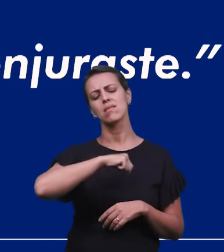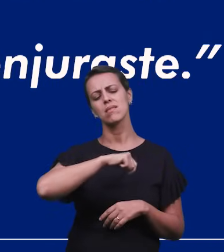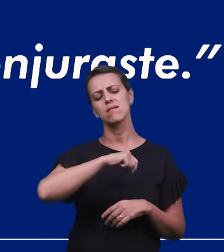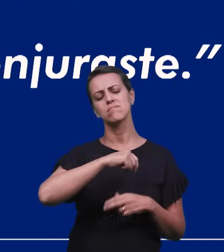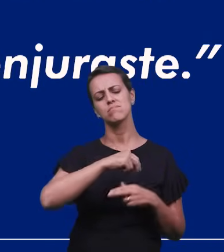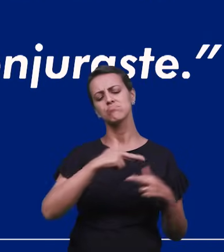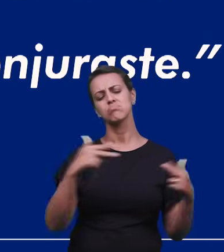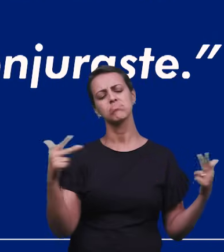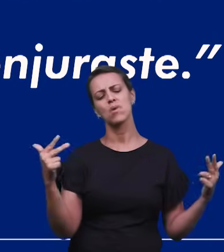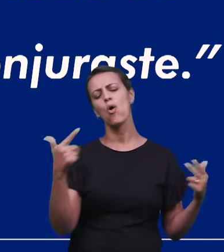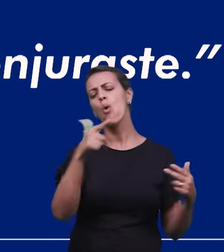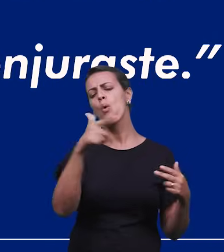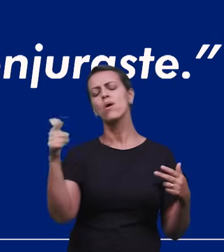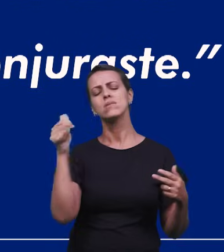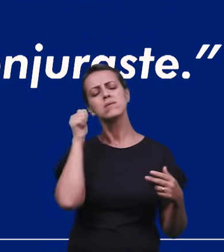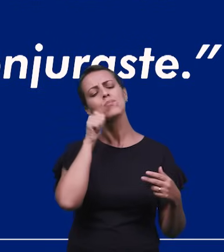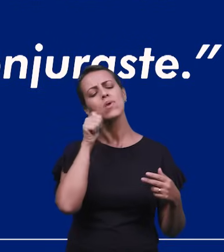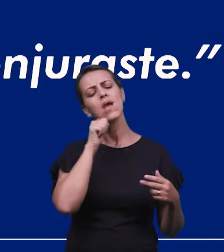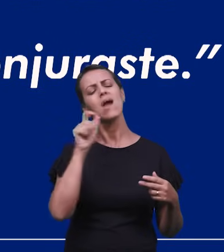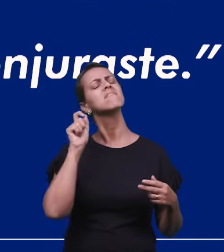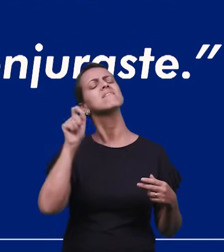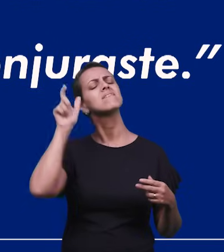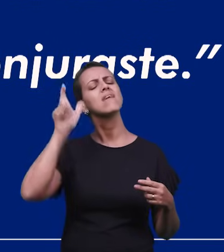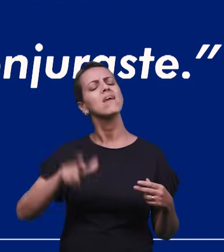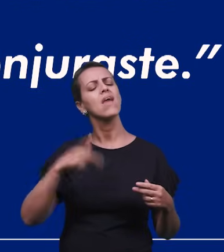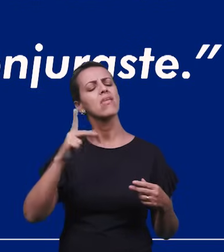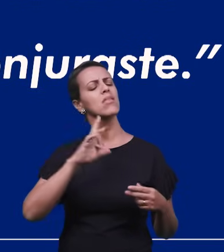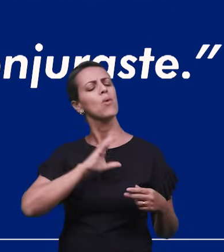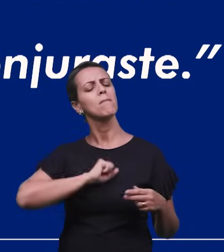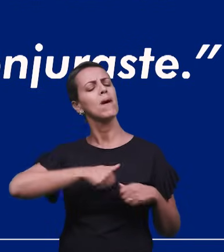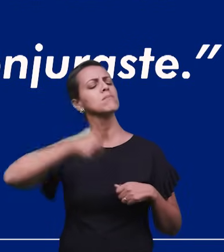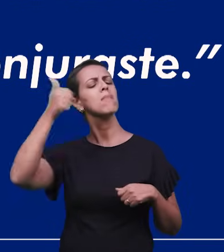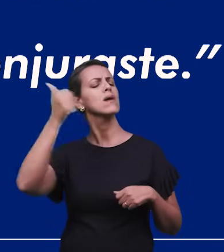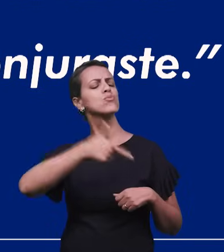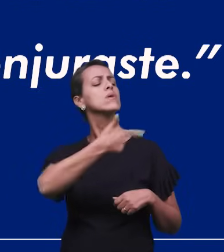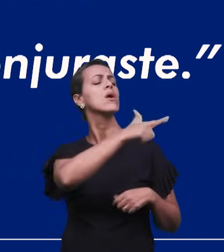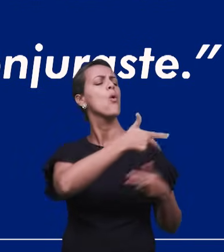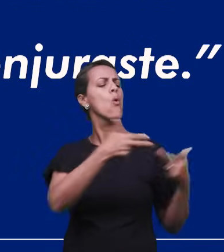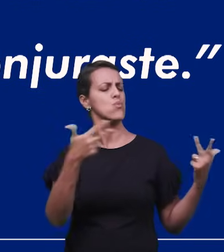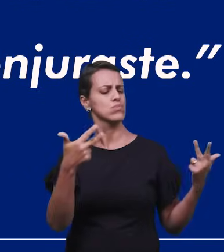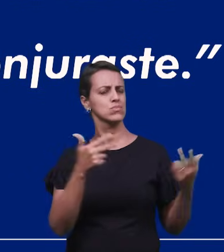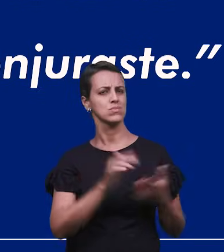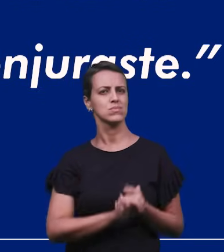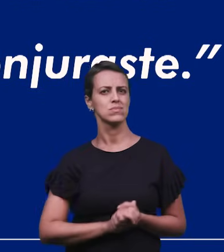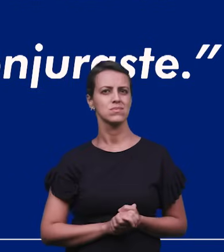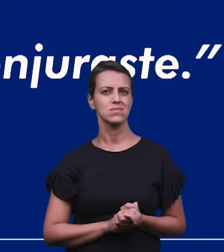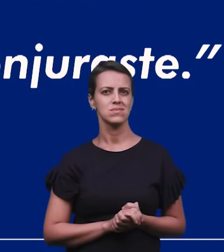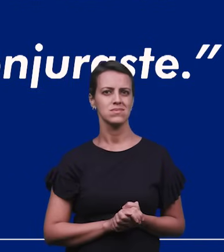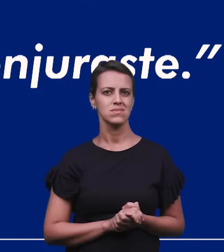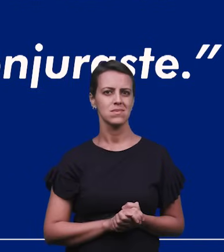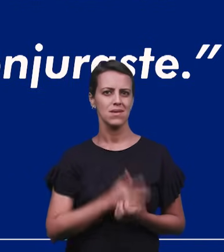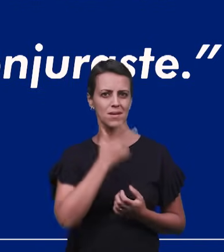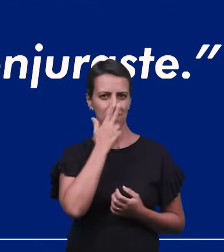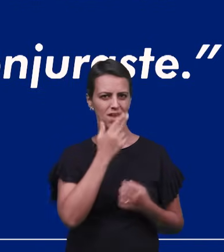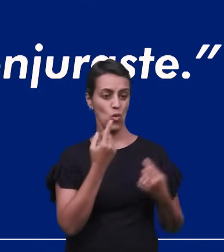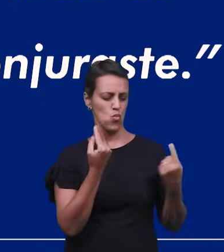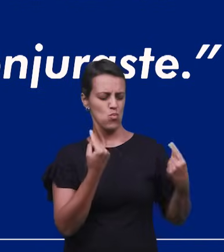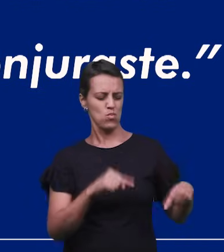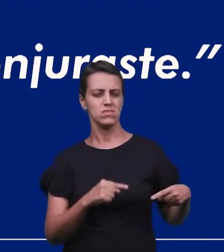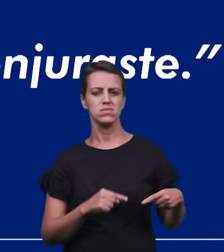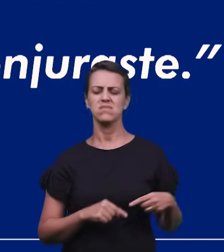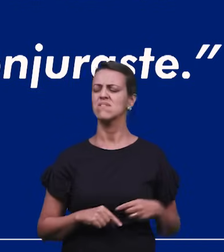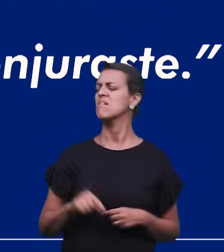entre as mulheres? Que é o teu amado mais do que outro amado que tanto nos conjuraste? Então, é oposição. É